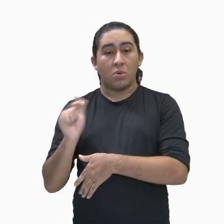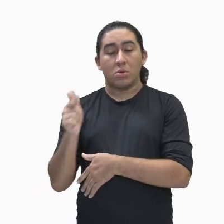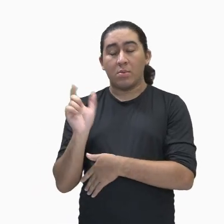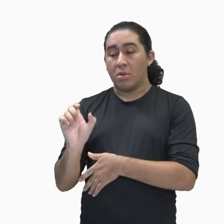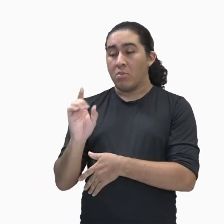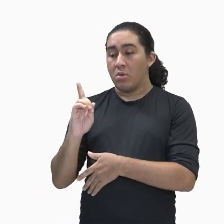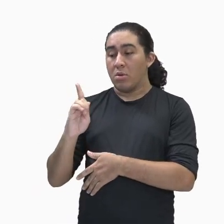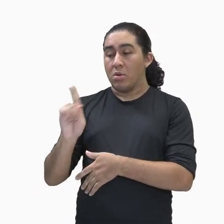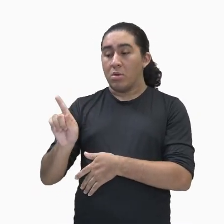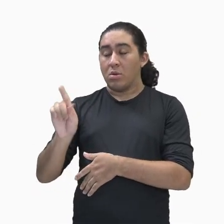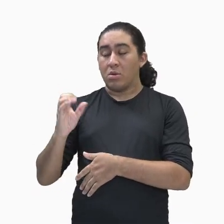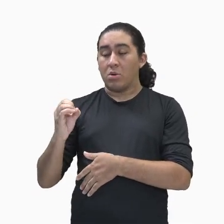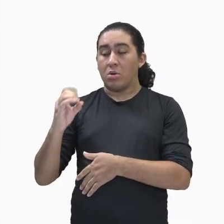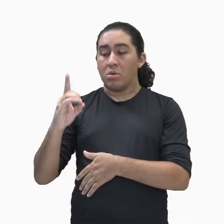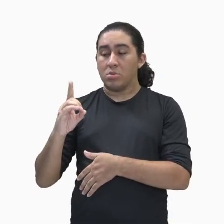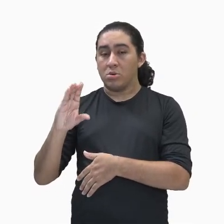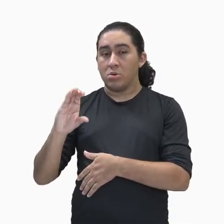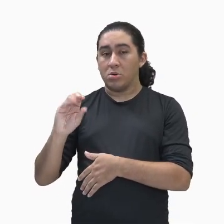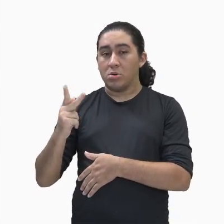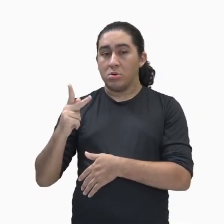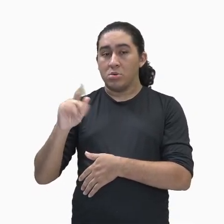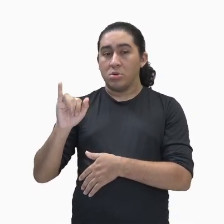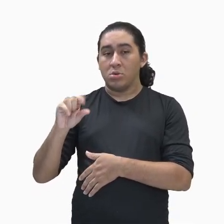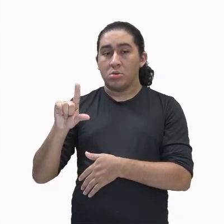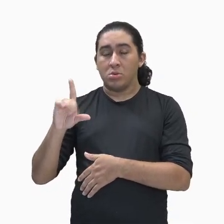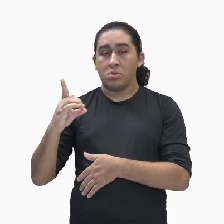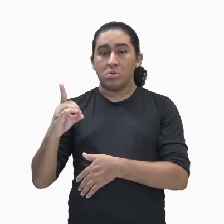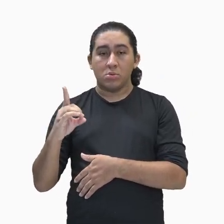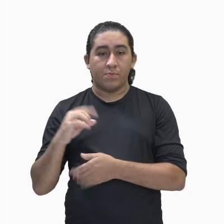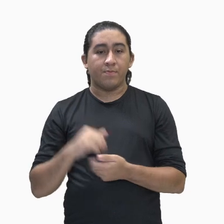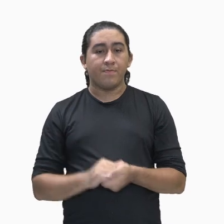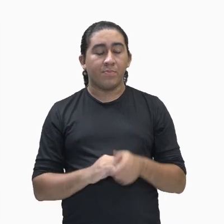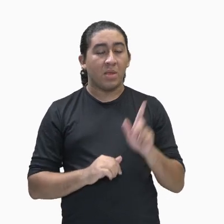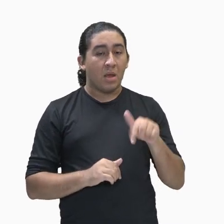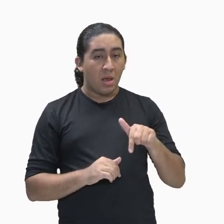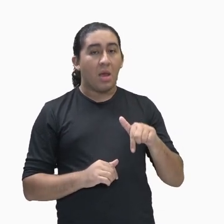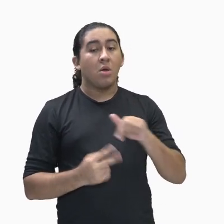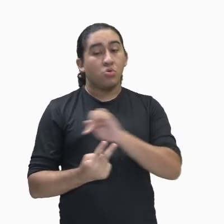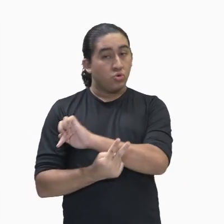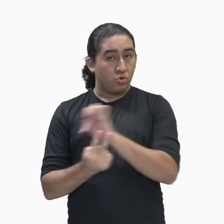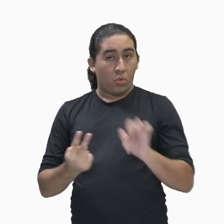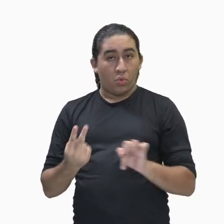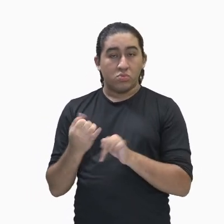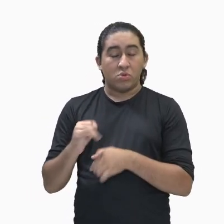ideia, né? A palavra father é pai, então quando eu coloquei o God, ele virou o quê? Padrinho.